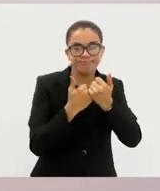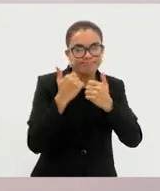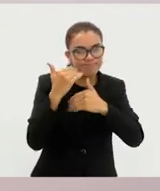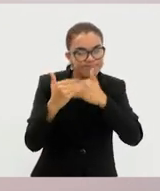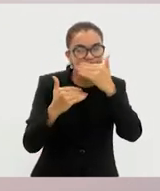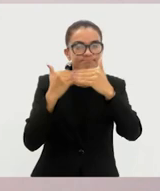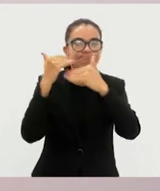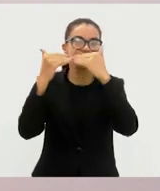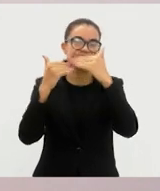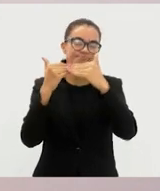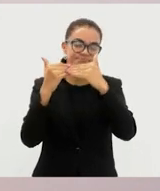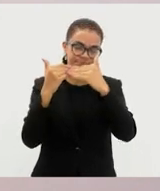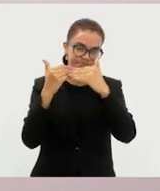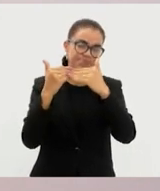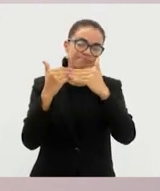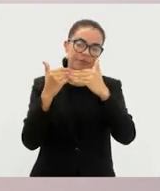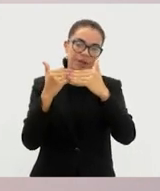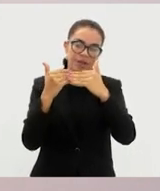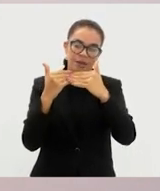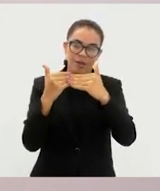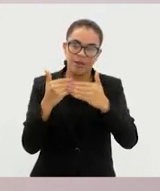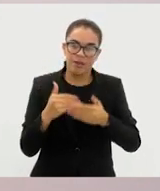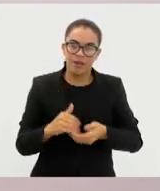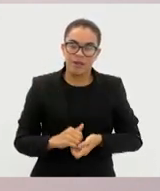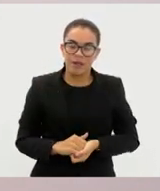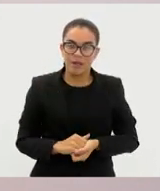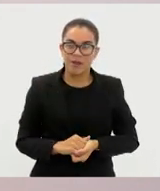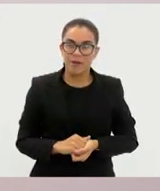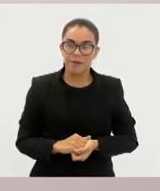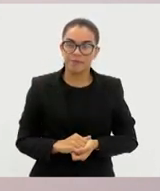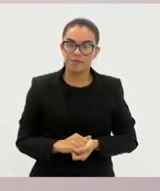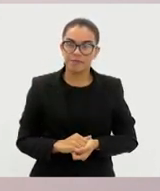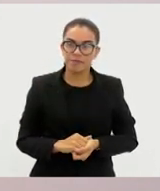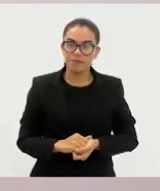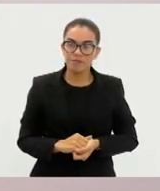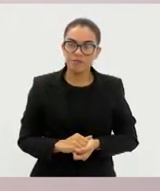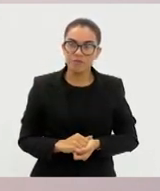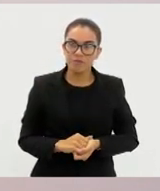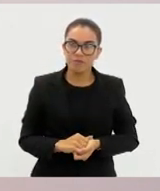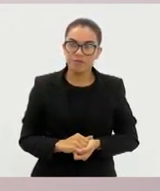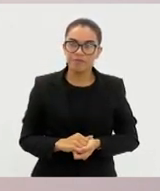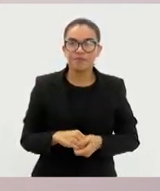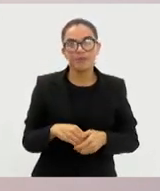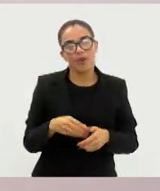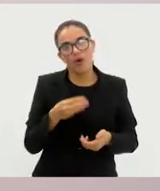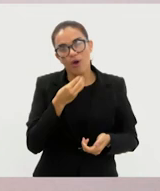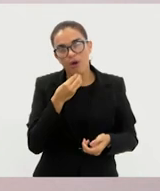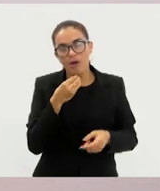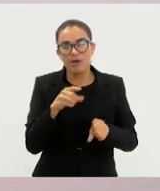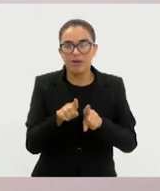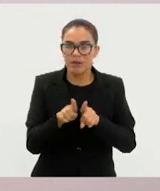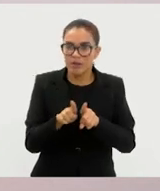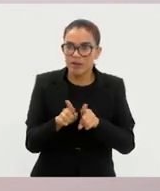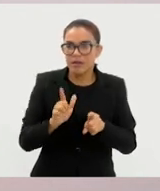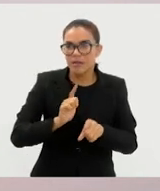patamar mais sustentável. É inegável aqui que a gente teve influência de várias variáveis que não